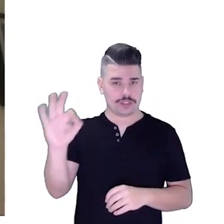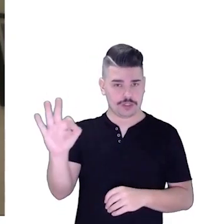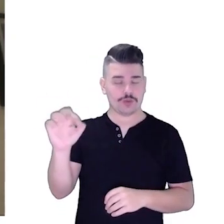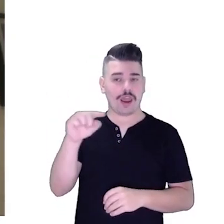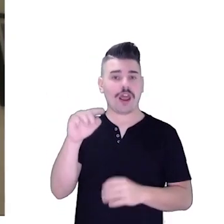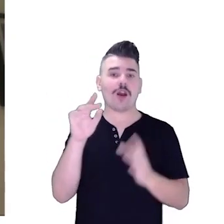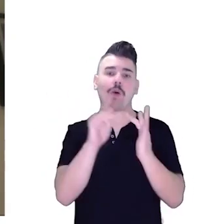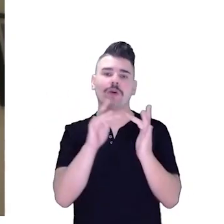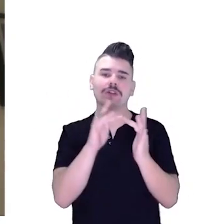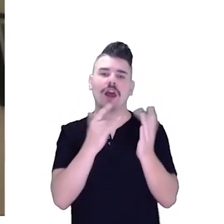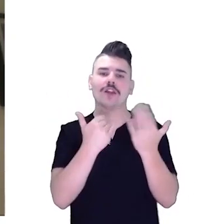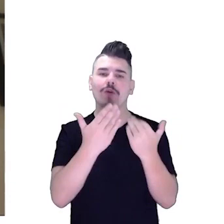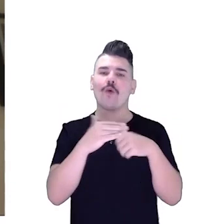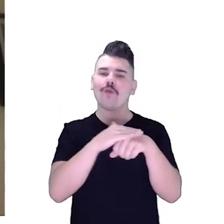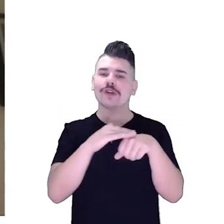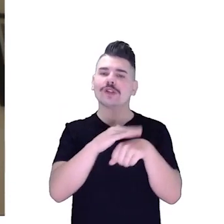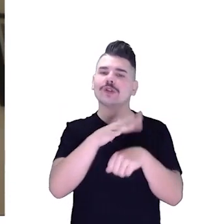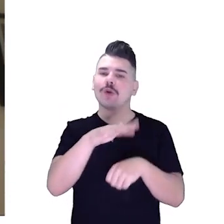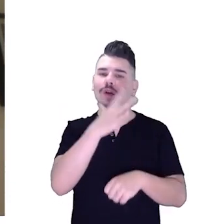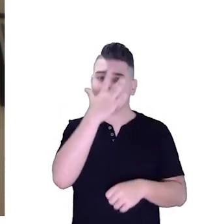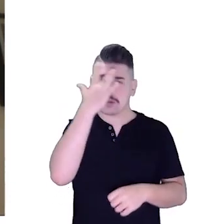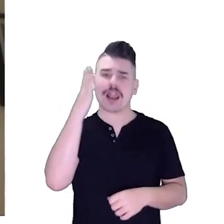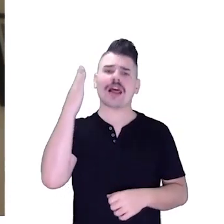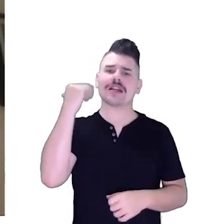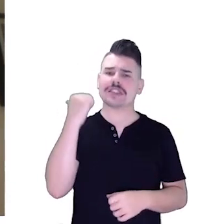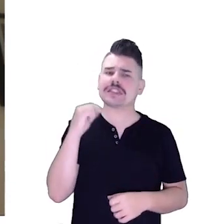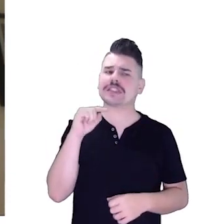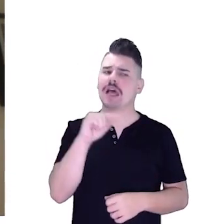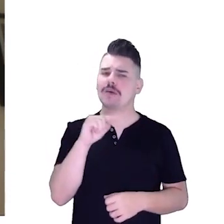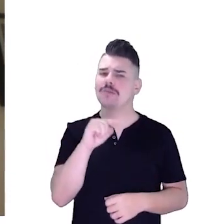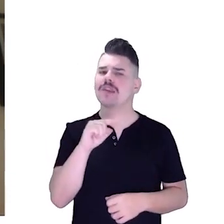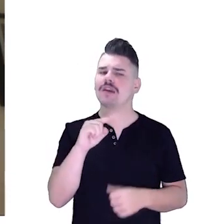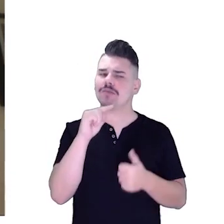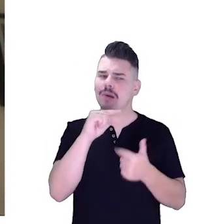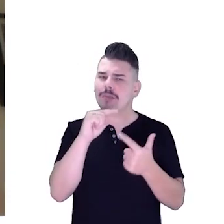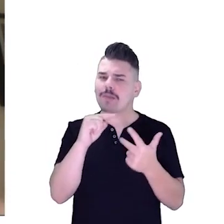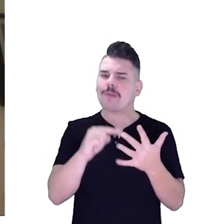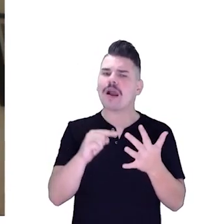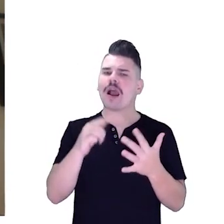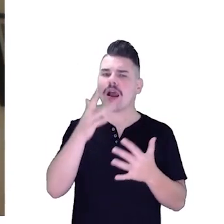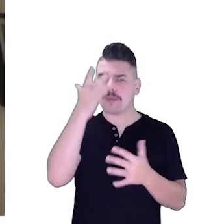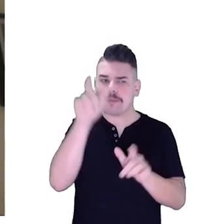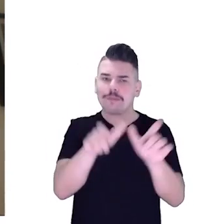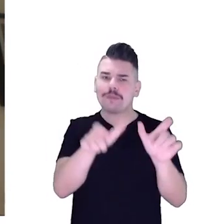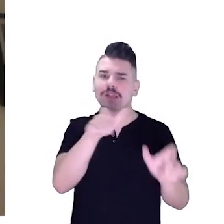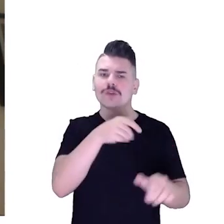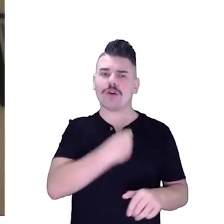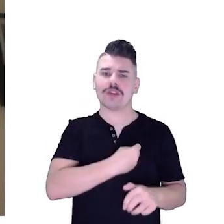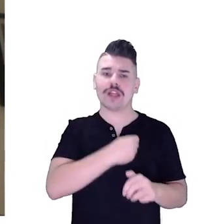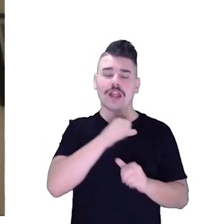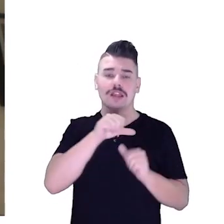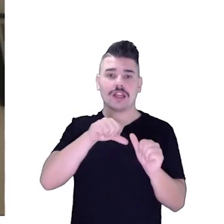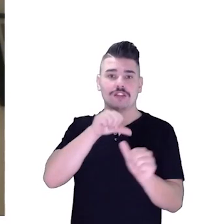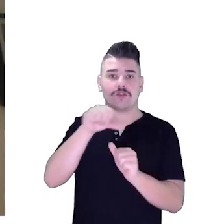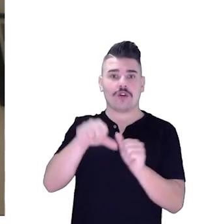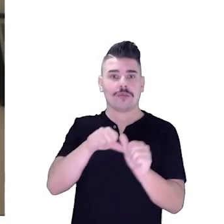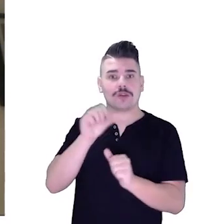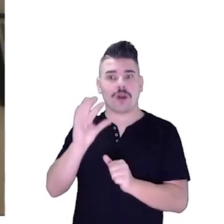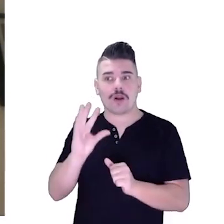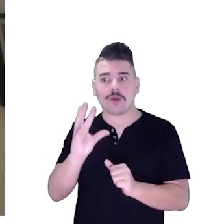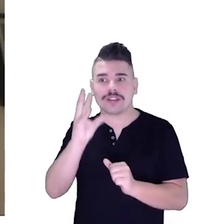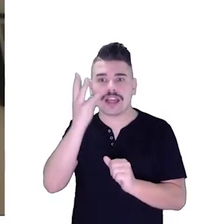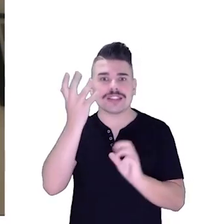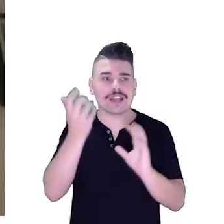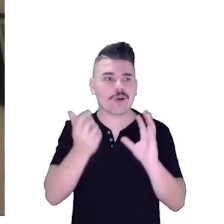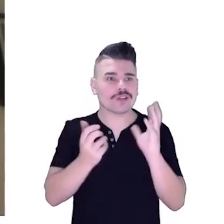né, no nível pessoal, sabia de todas as transformações que estavam acontecendo na vida